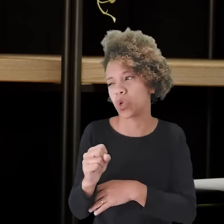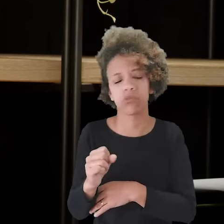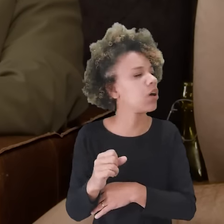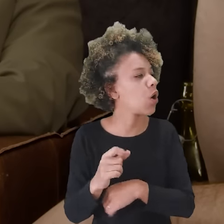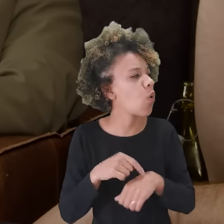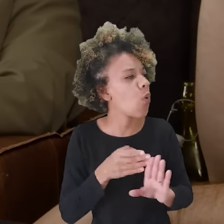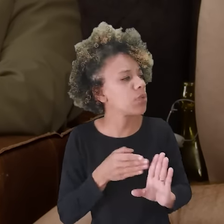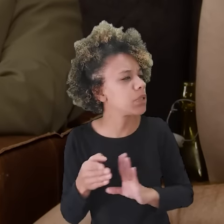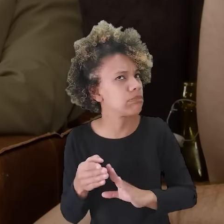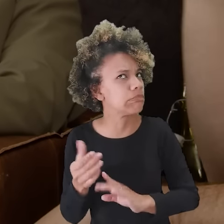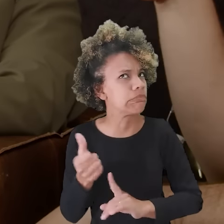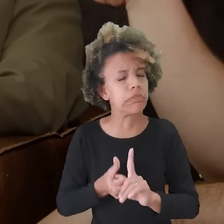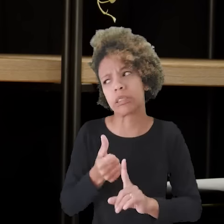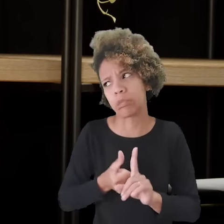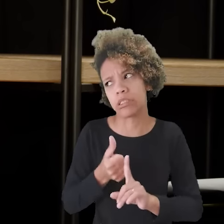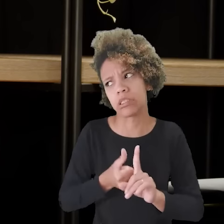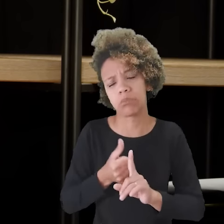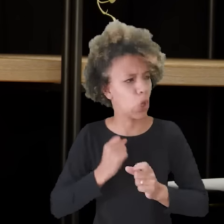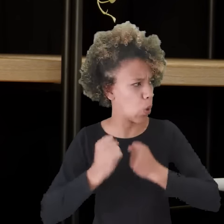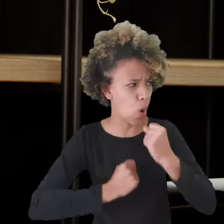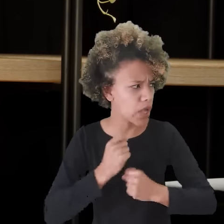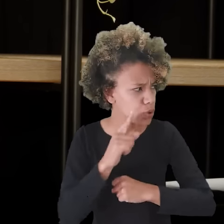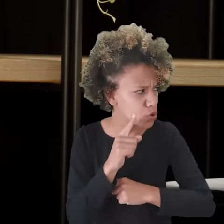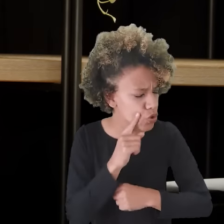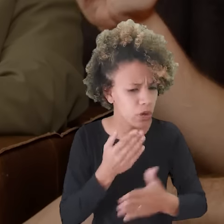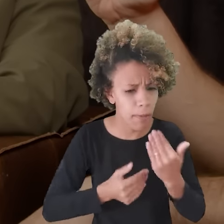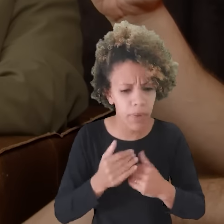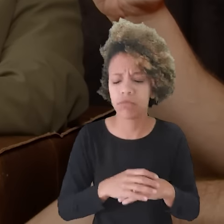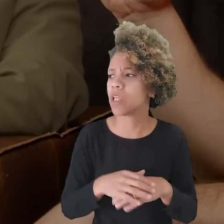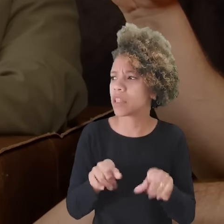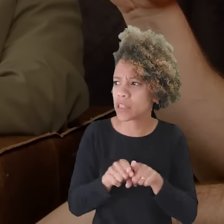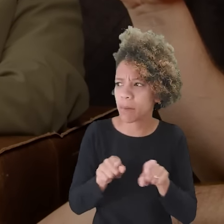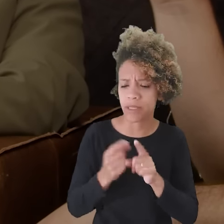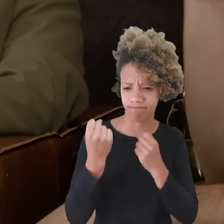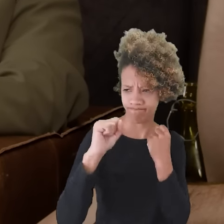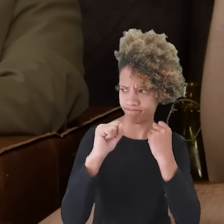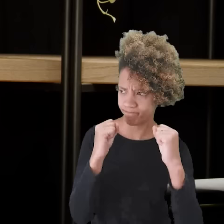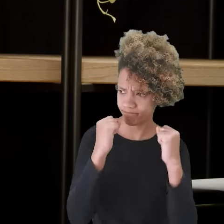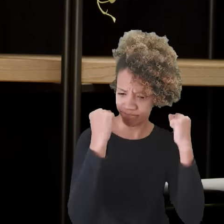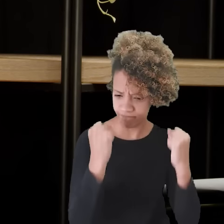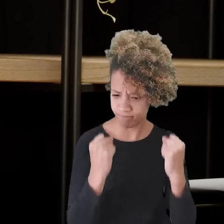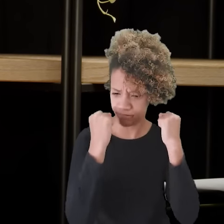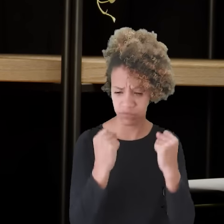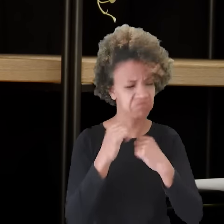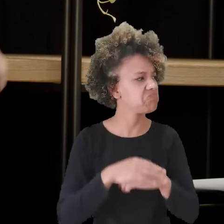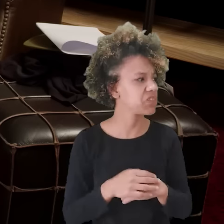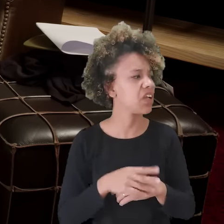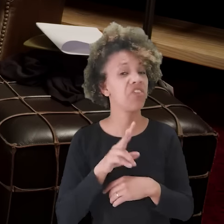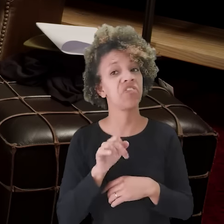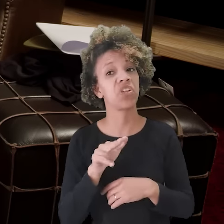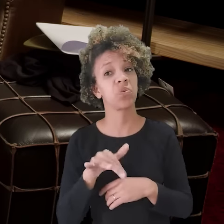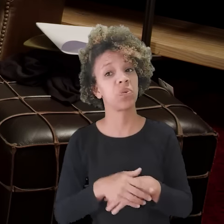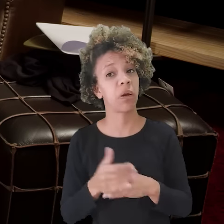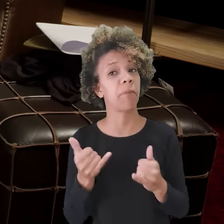tempo seis meses correndo todo dia comendo tudo bem aventura a escada com Ventura